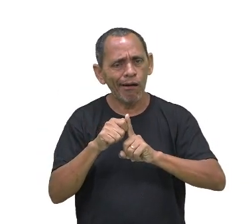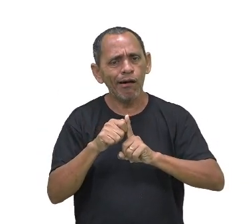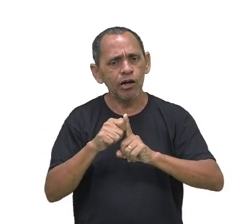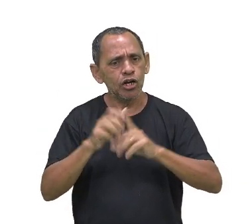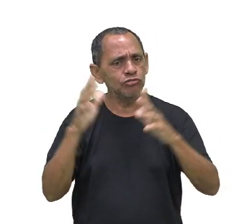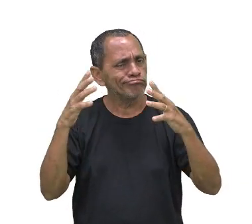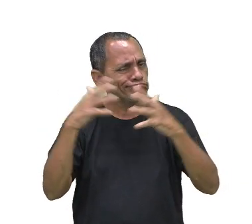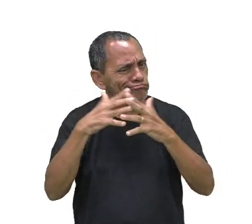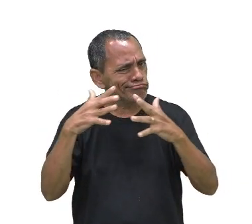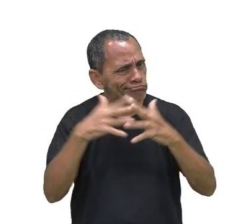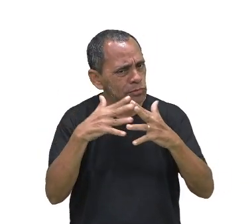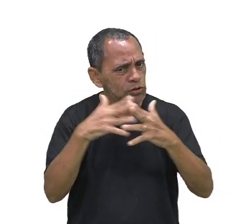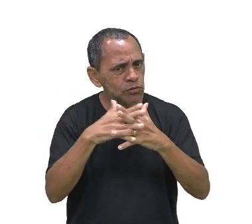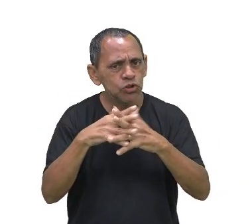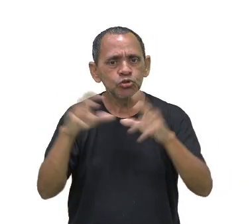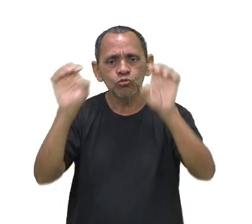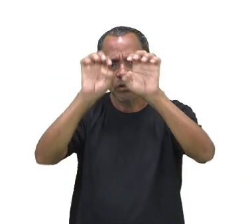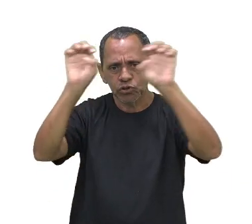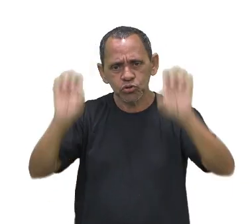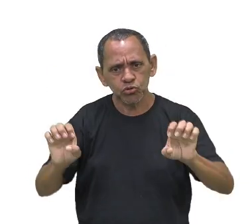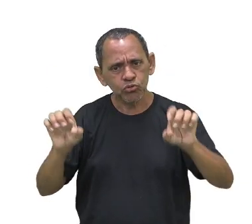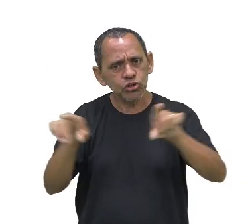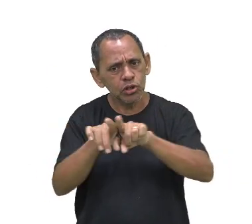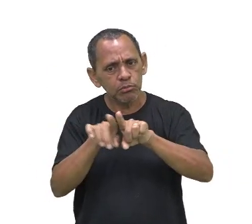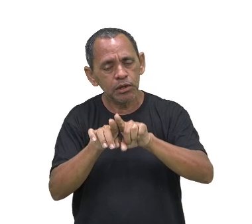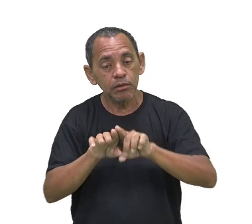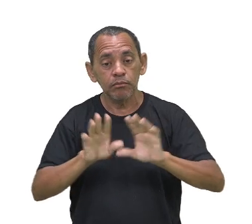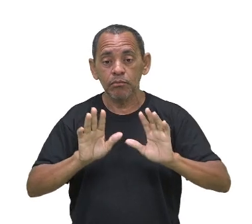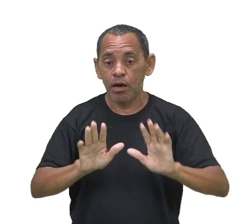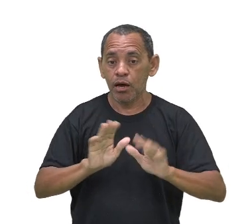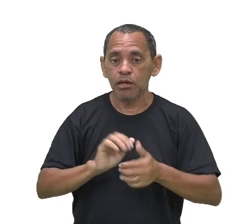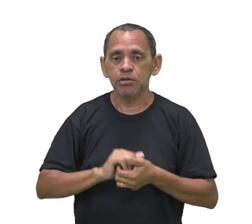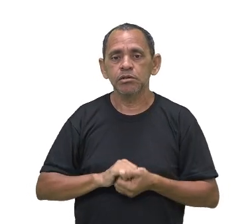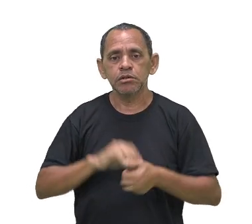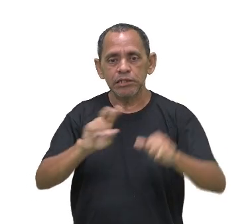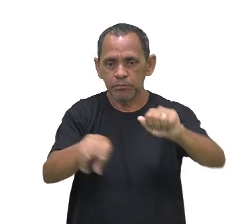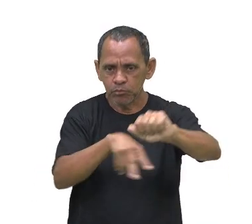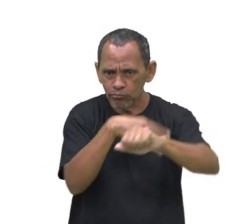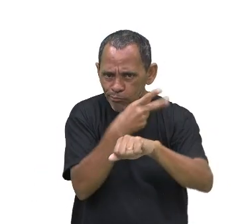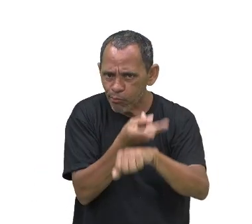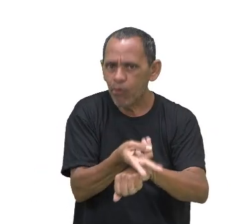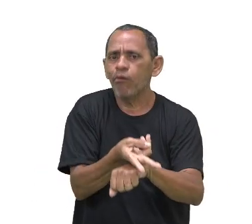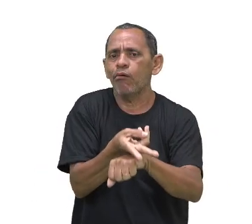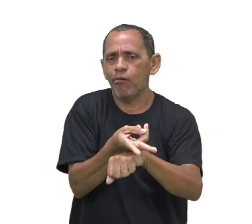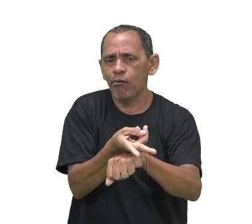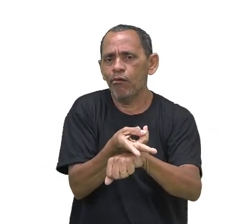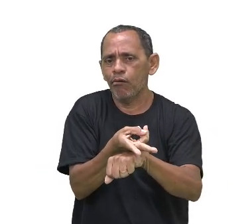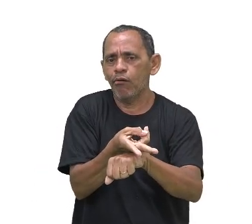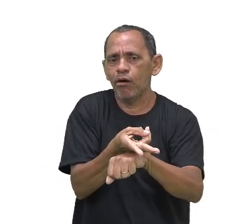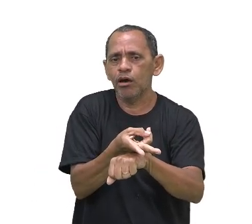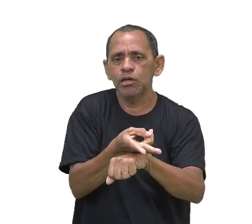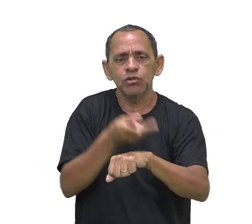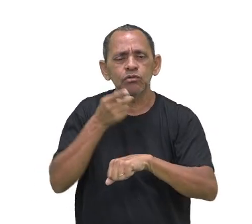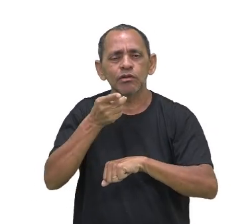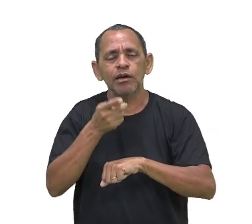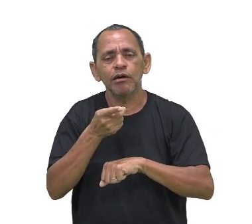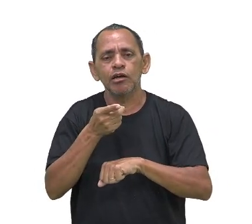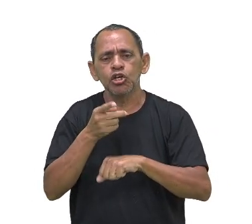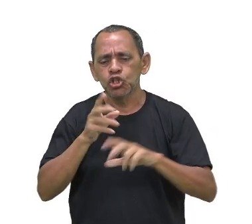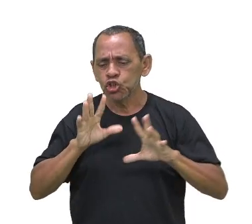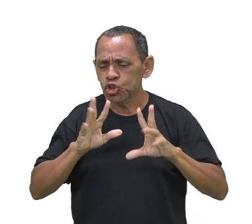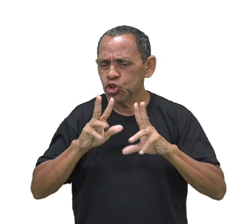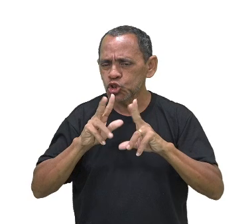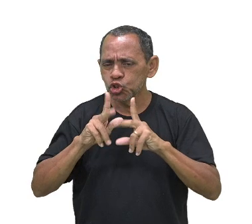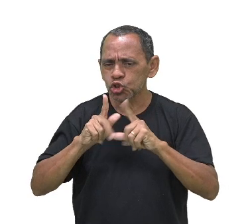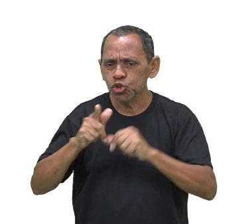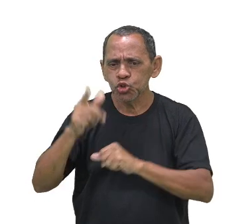sociedade, com as estruturas, mas passando o tempo, vamos dizer que as coisas se resolvem. E aí surge